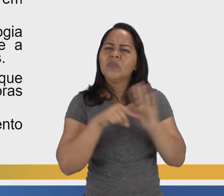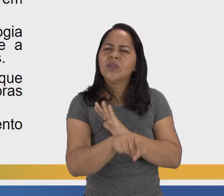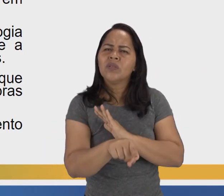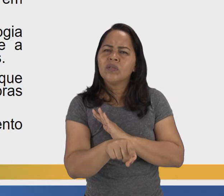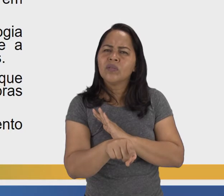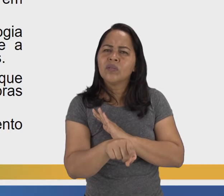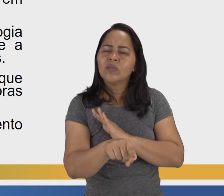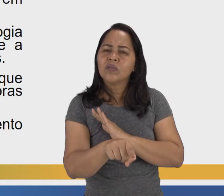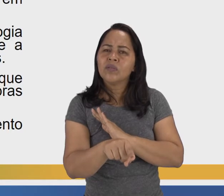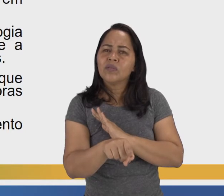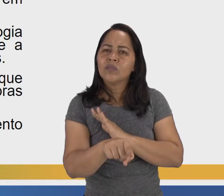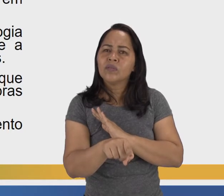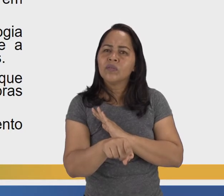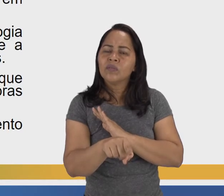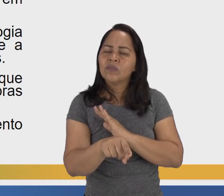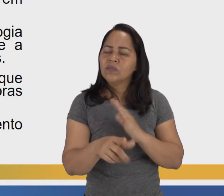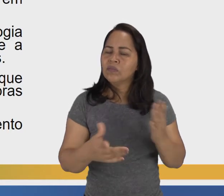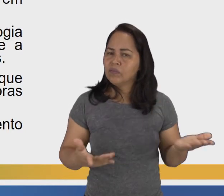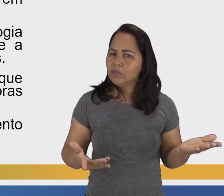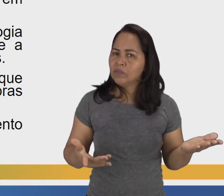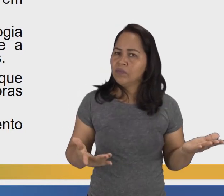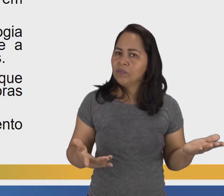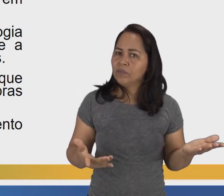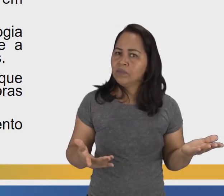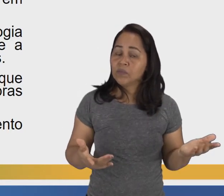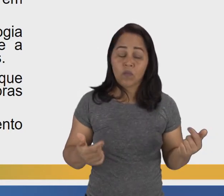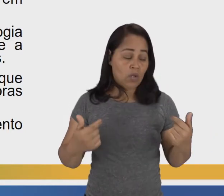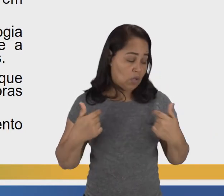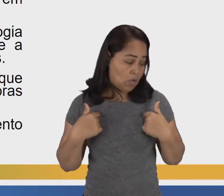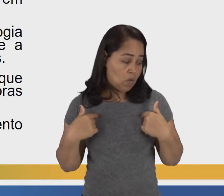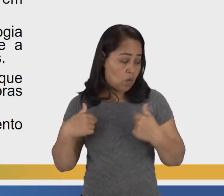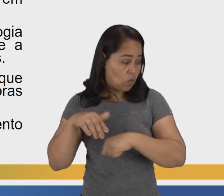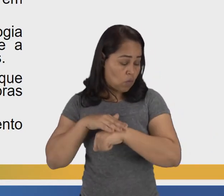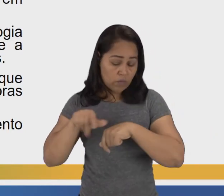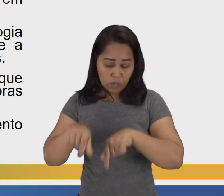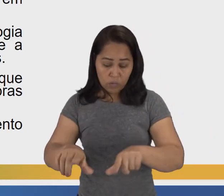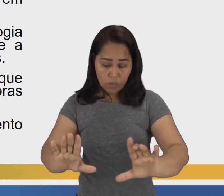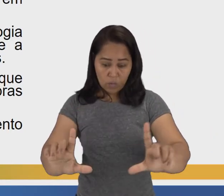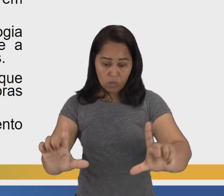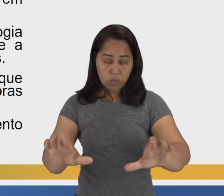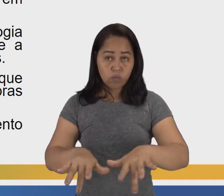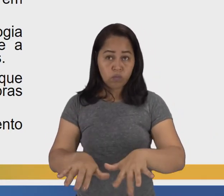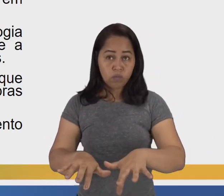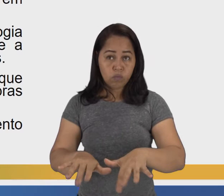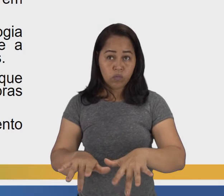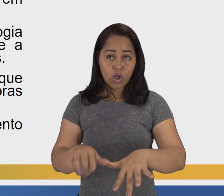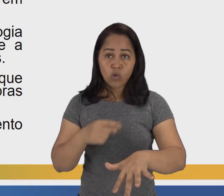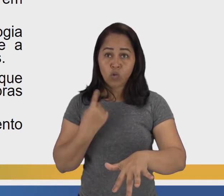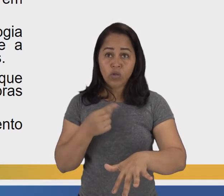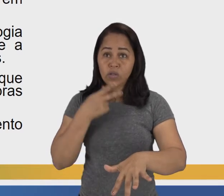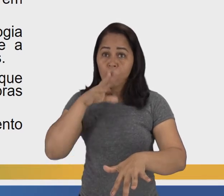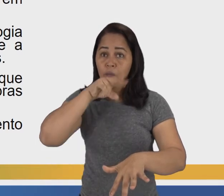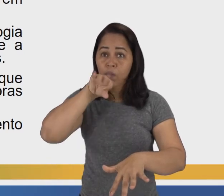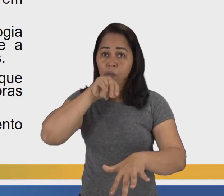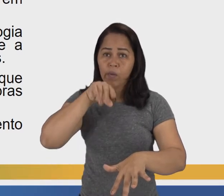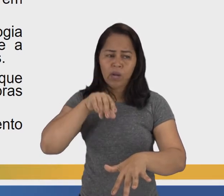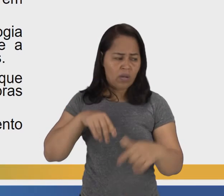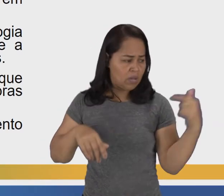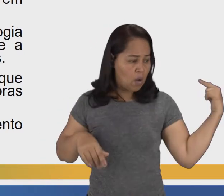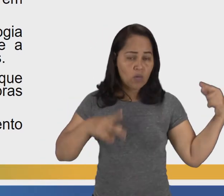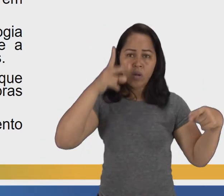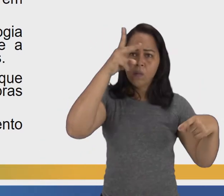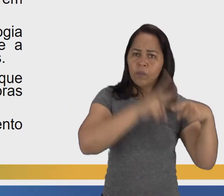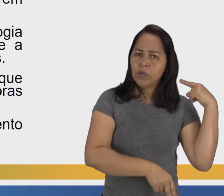perguntou?", "e a você?", "quem te perguntou?". Estou falando com o meu notebook. A pessoa estava falando sozinha e a outra se